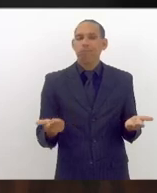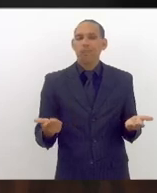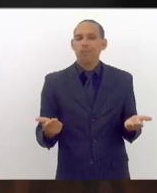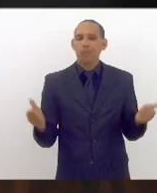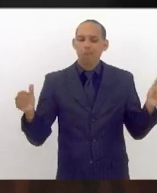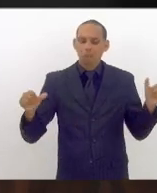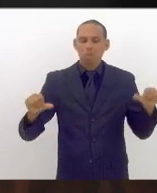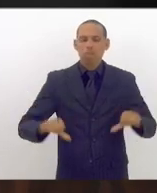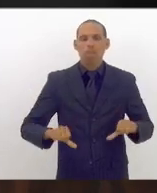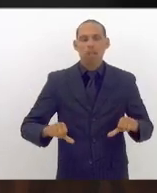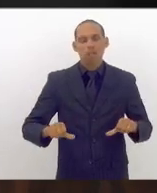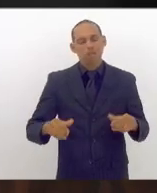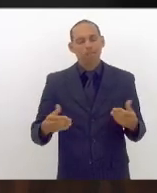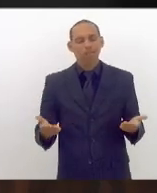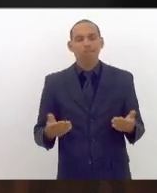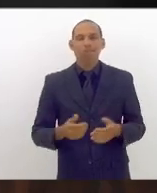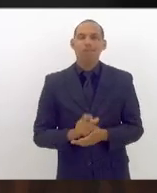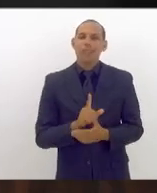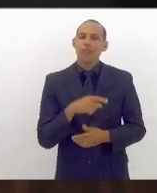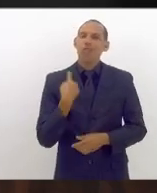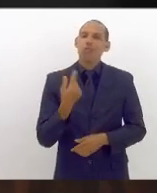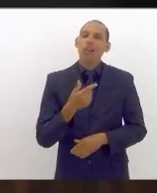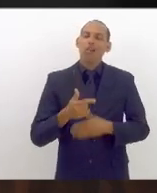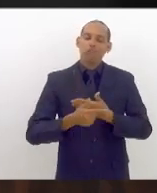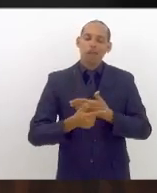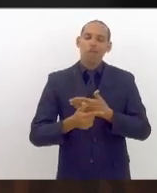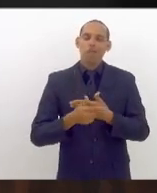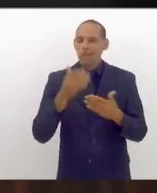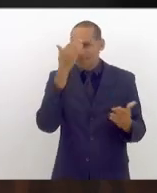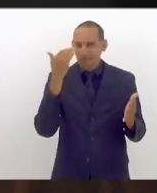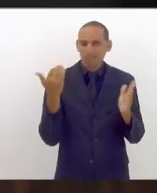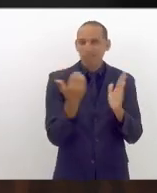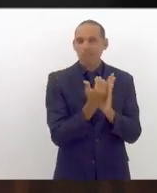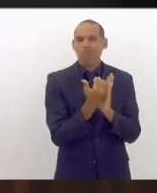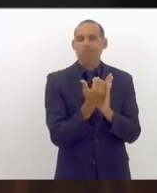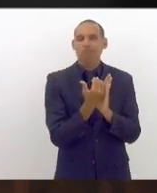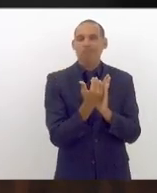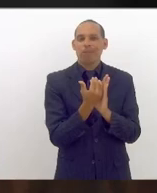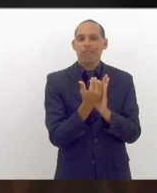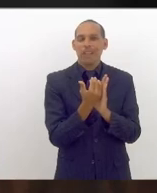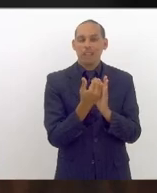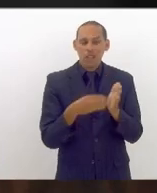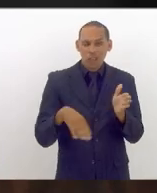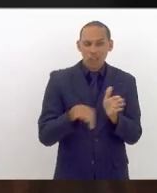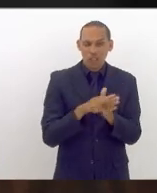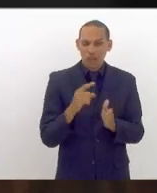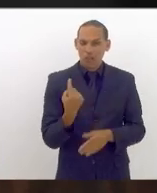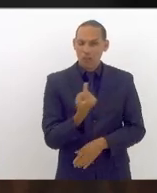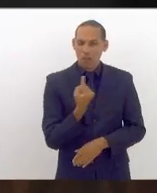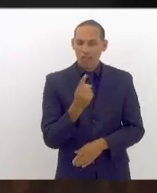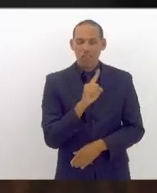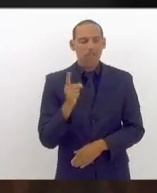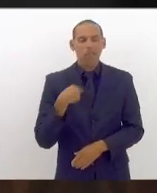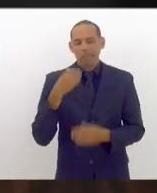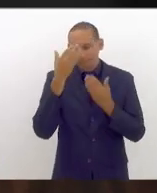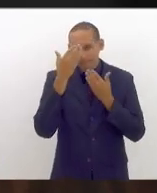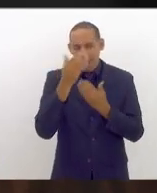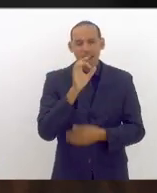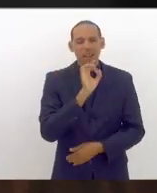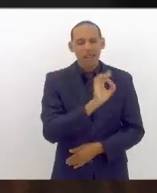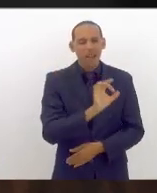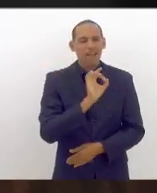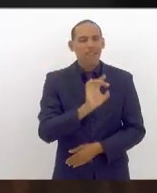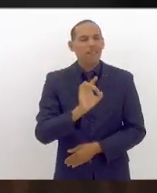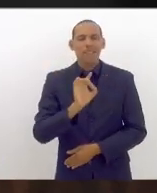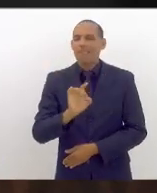promissor então fizemos o nosso papel Ninguém chega a lugar nenhum sozinho eu só tenho a agradecer a cada